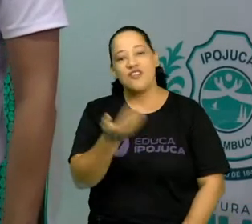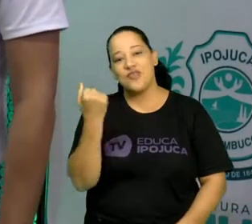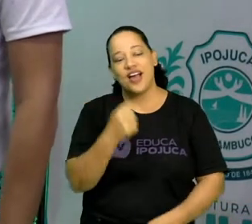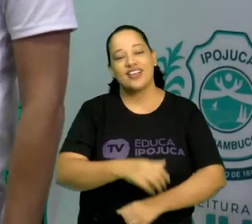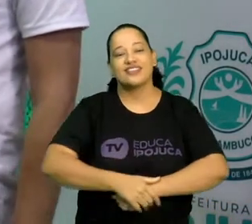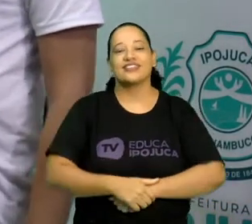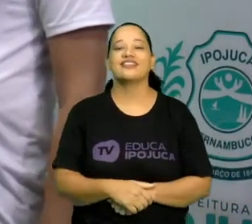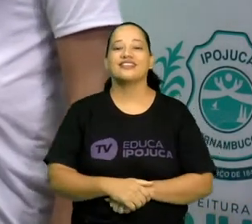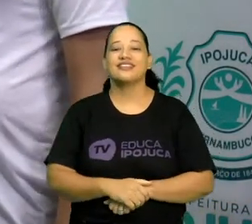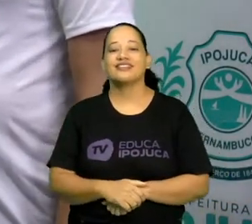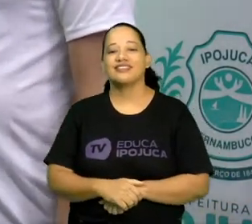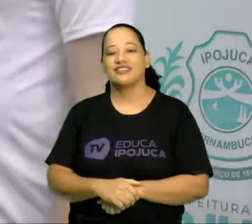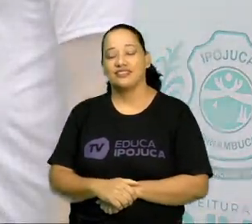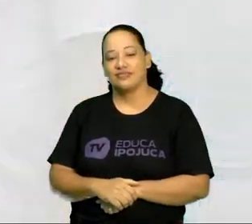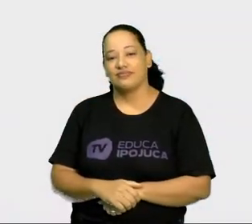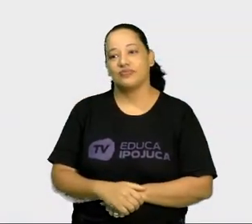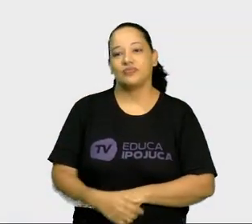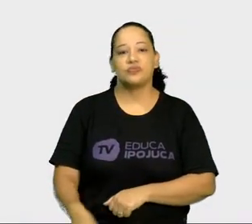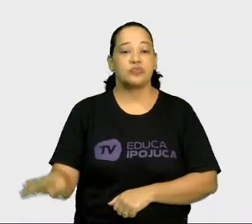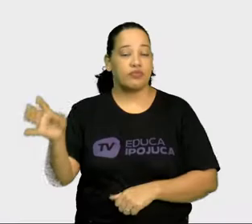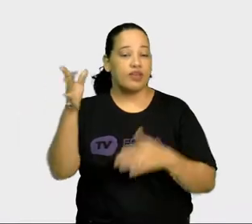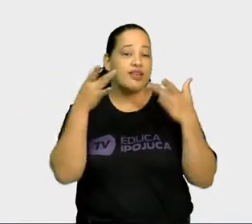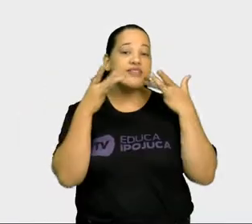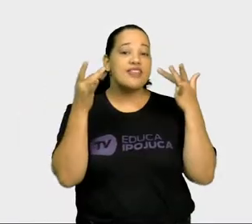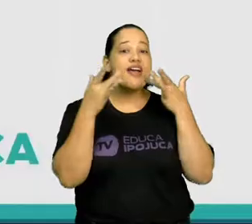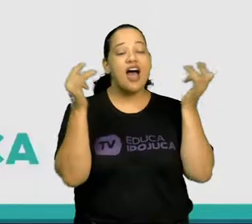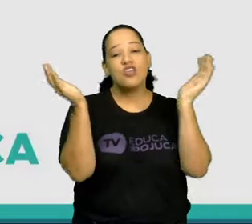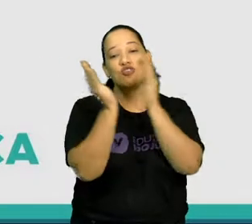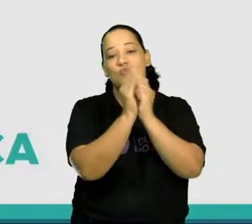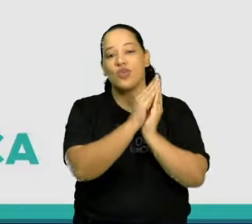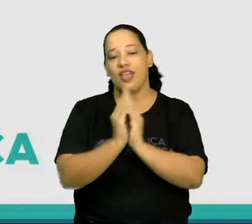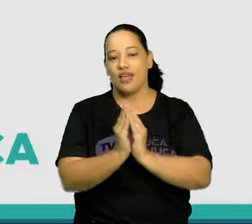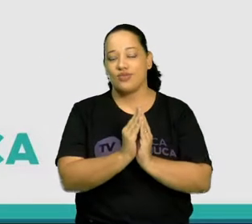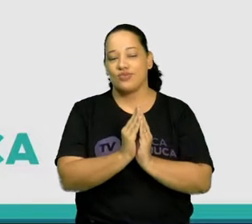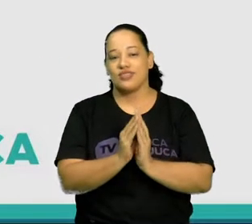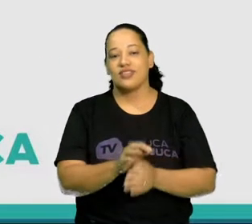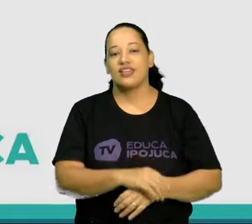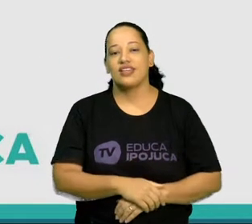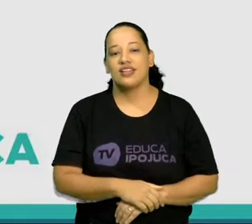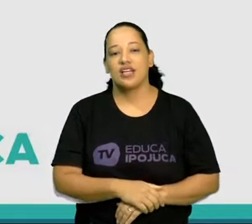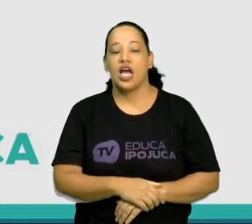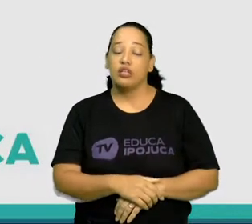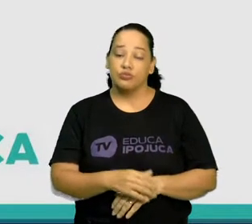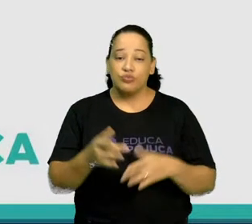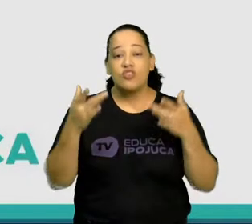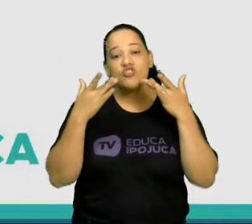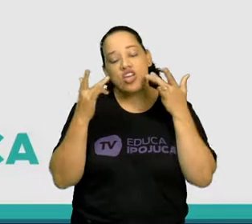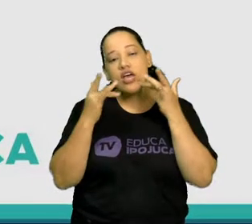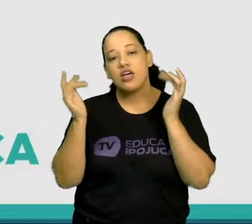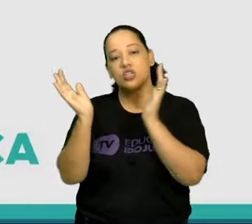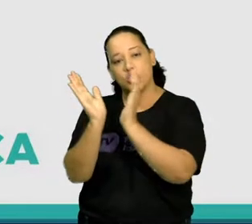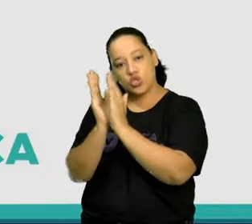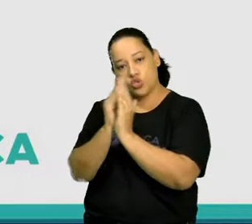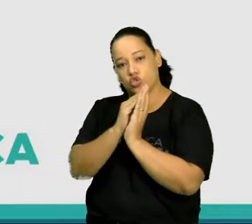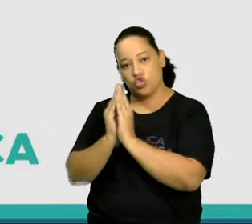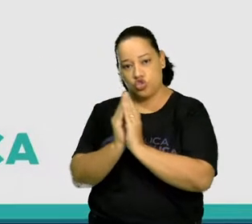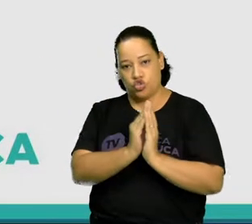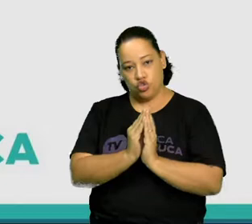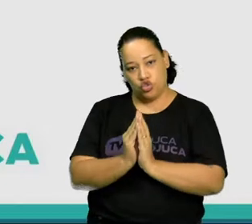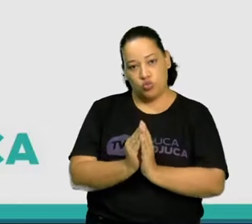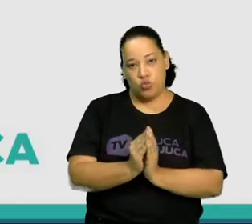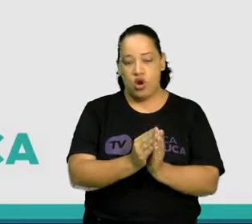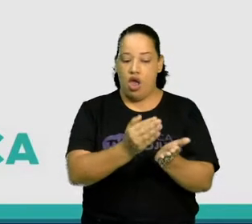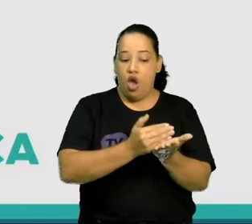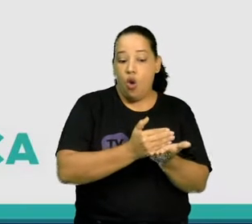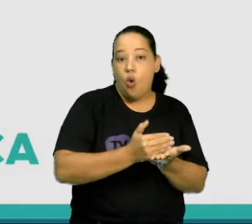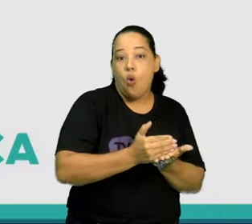lá? Teatro de bonecos. O teatro de bonecos nasceu há